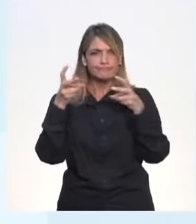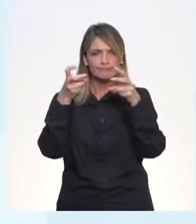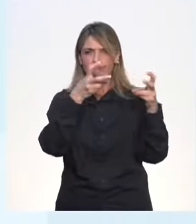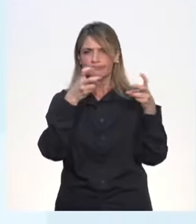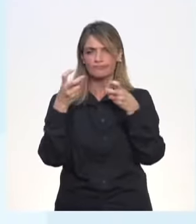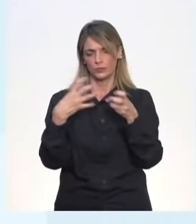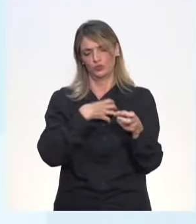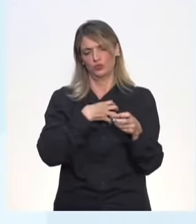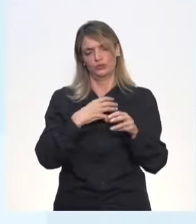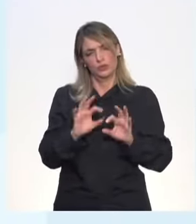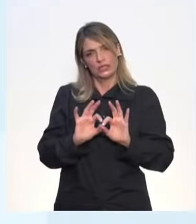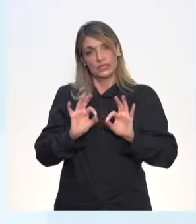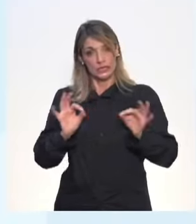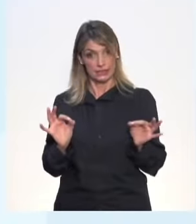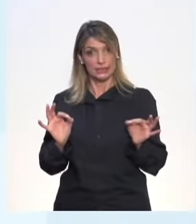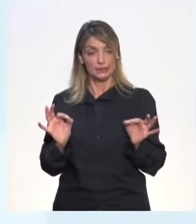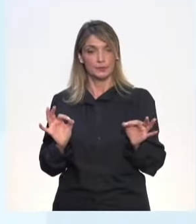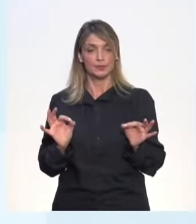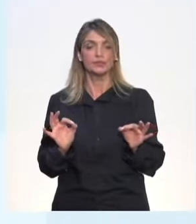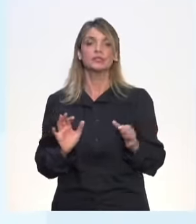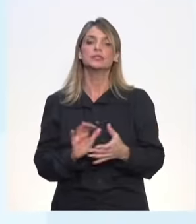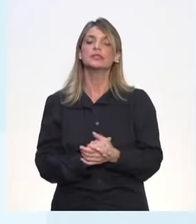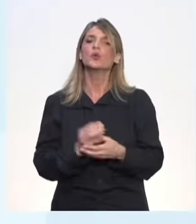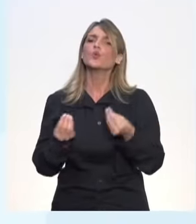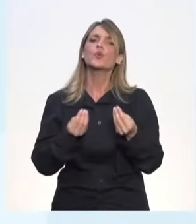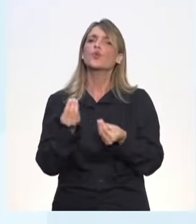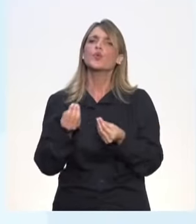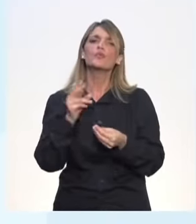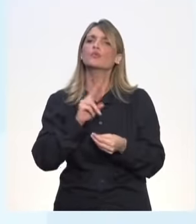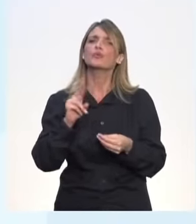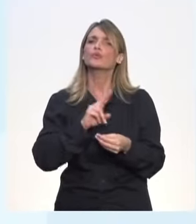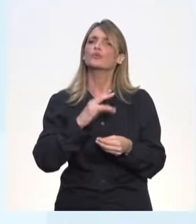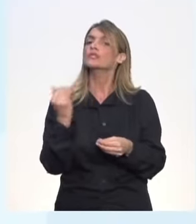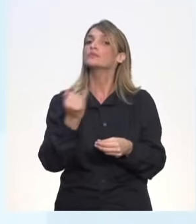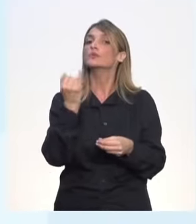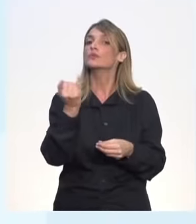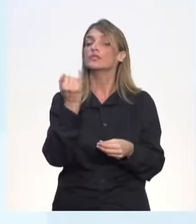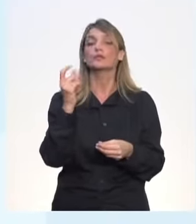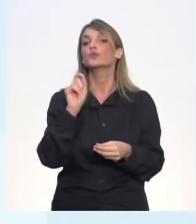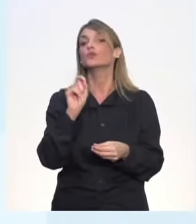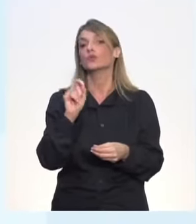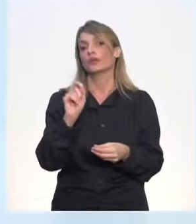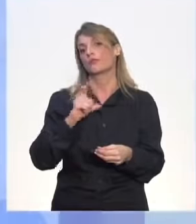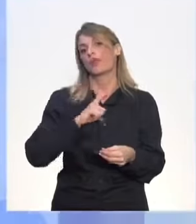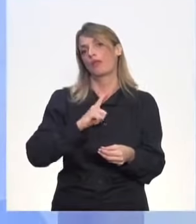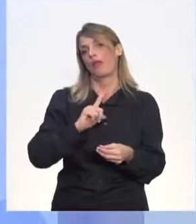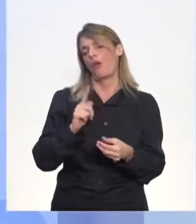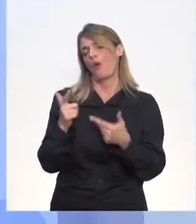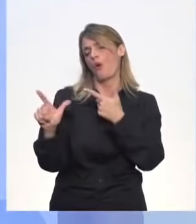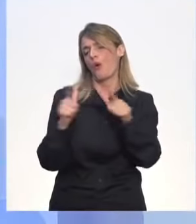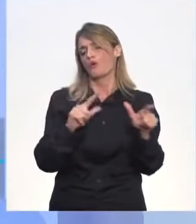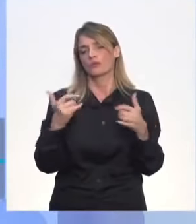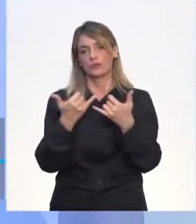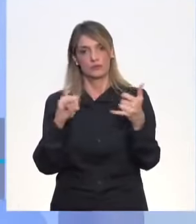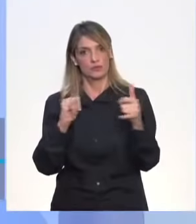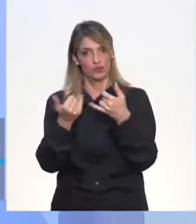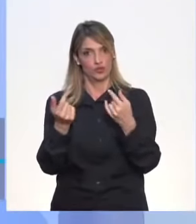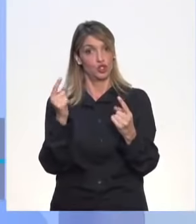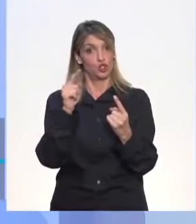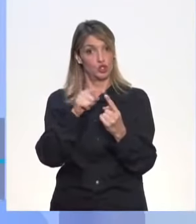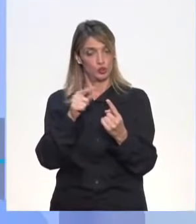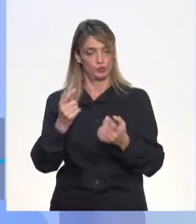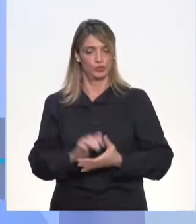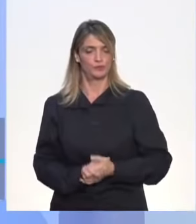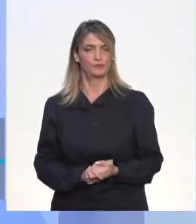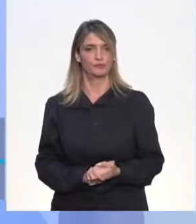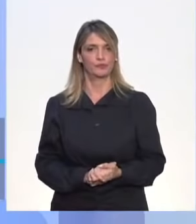simples mas objetiva é a sua utilização em importância para obter outras modalidades de energia sim porque é